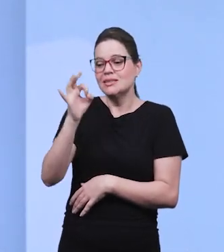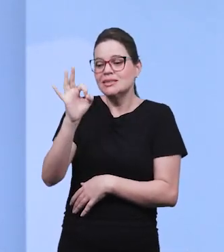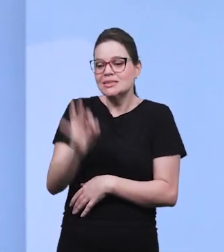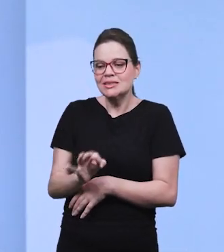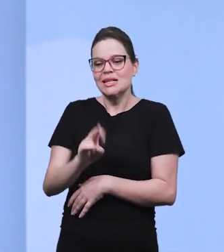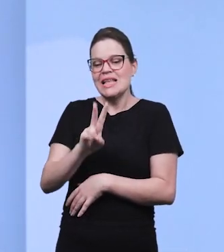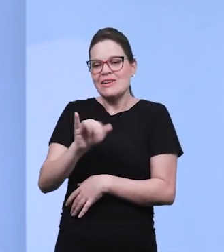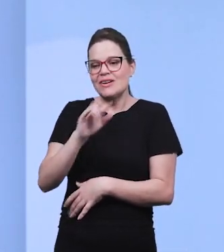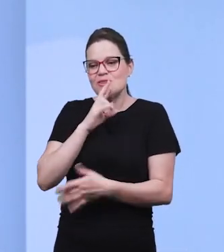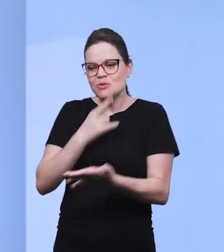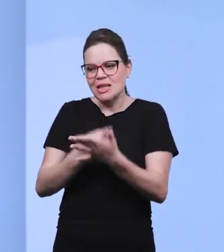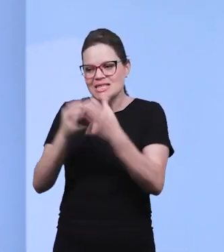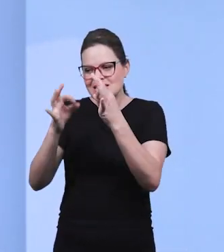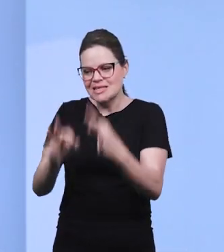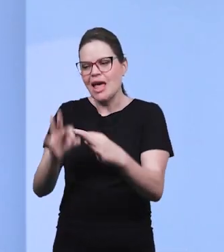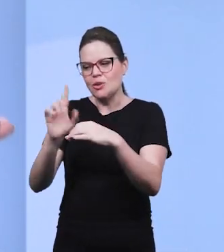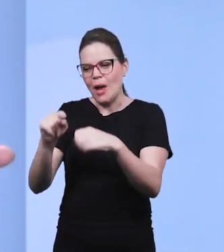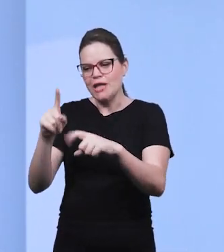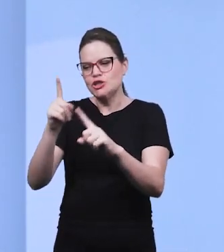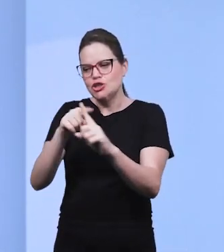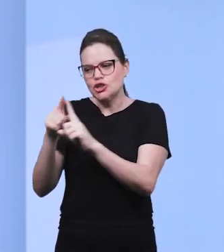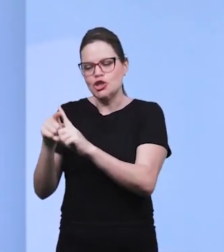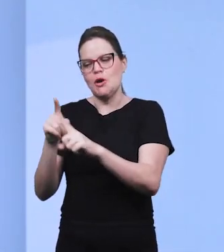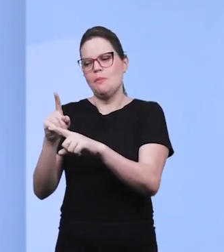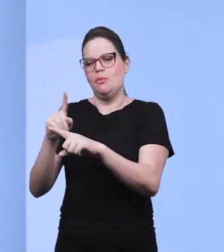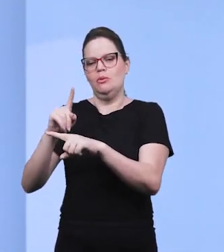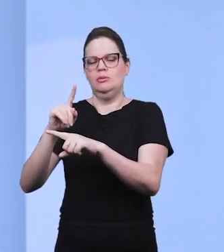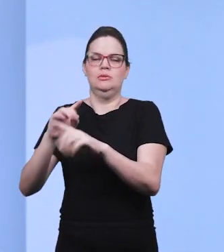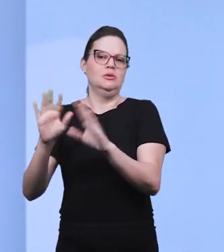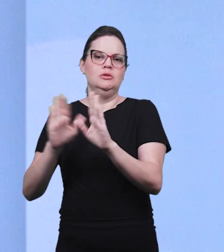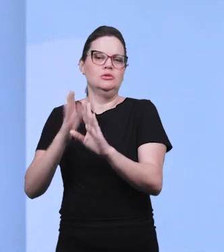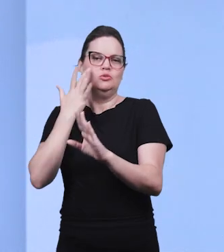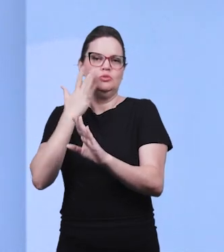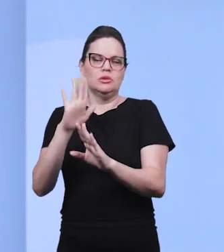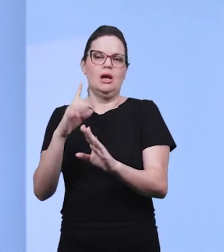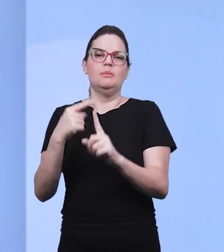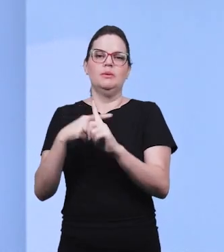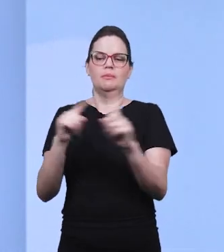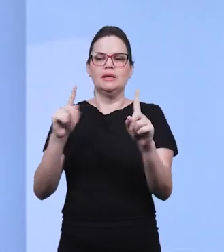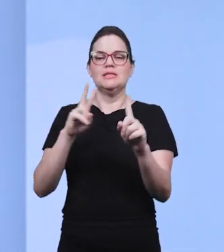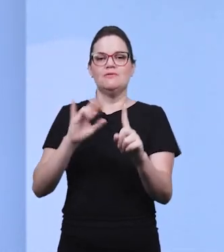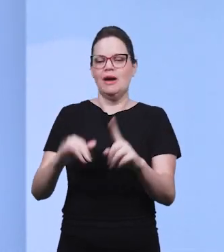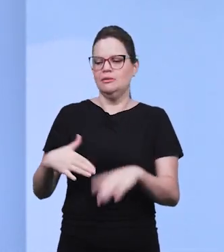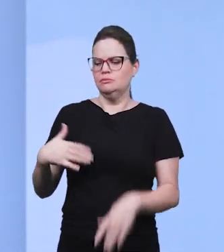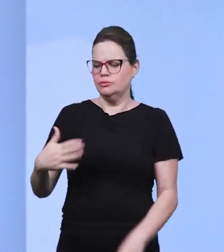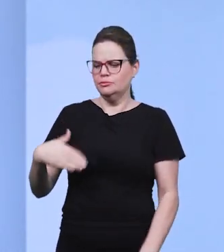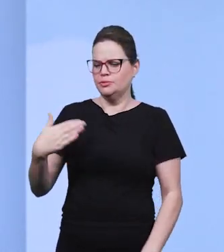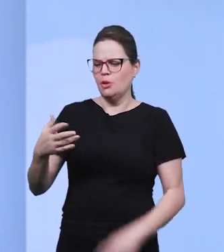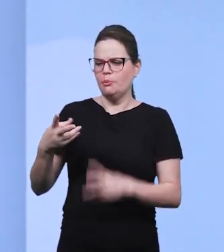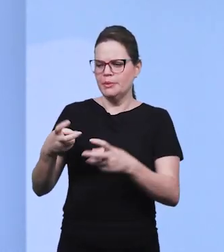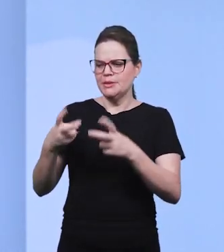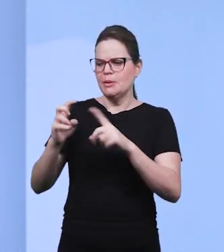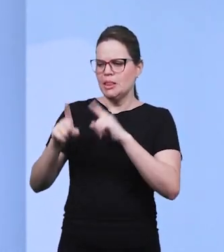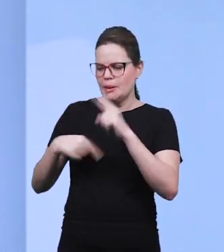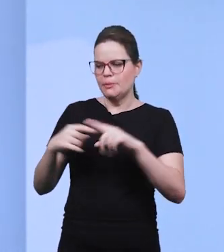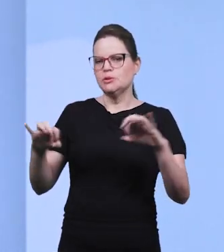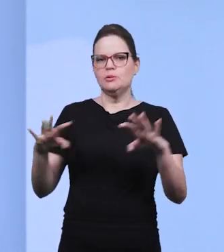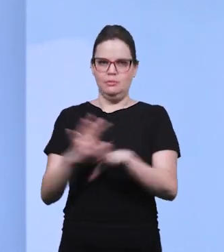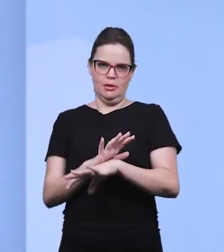possível diagnóstico e a gente já consegue ir trabalhando com aquela criança. Então, passou por esses profissionais, né?